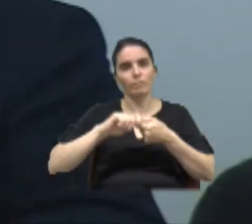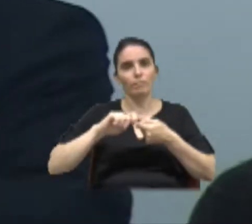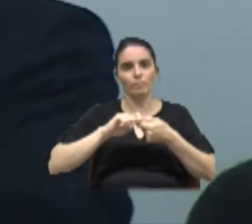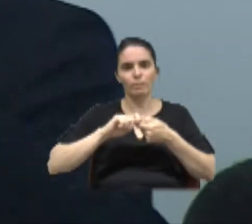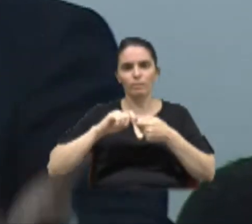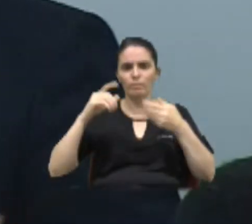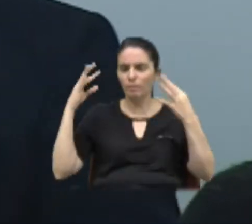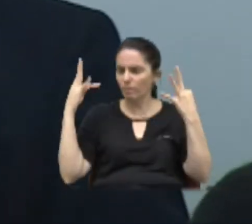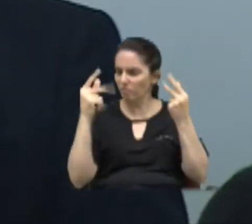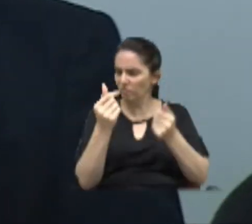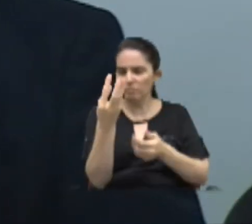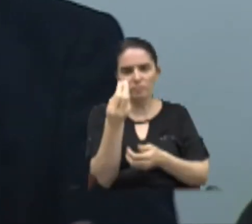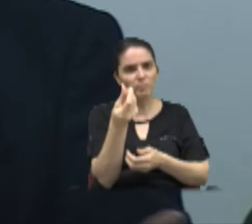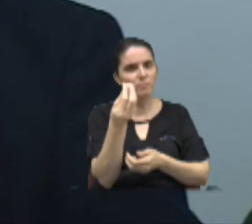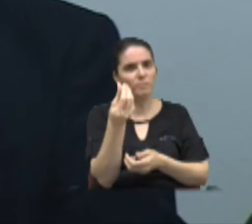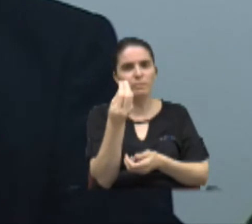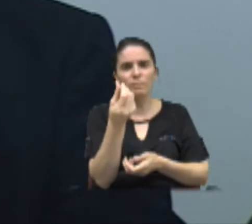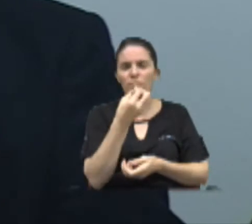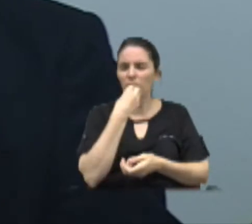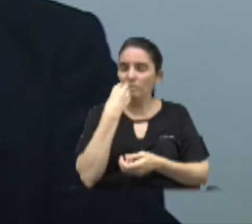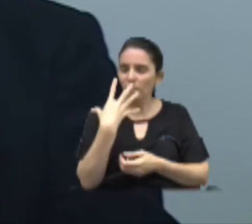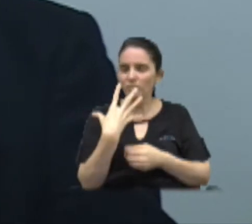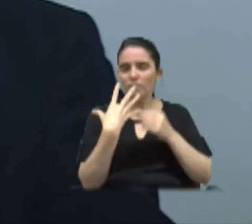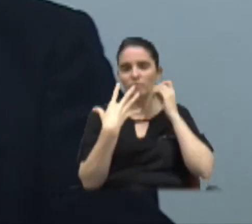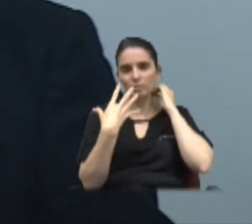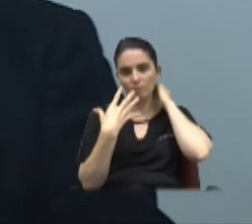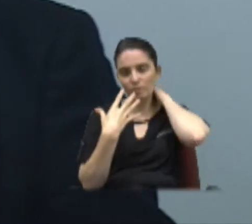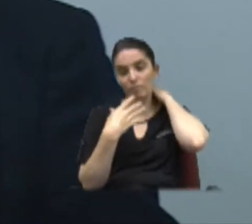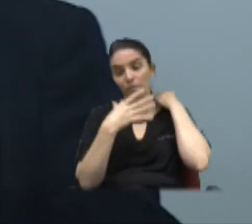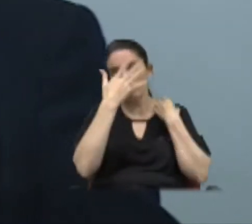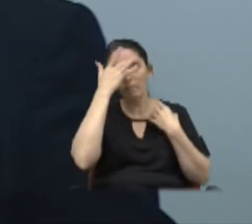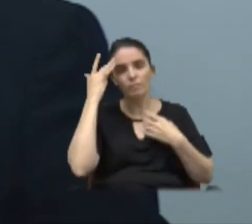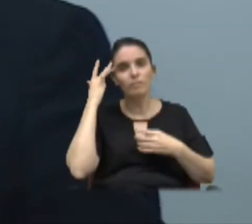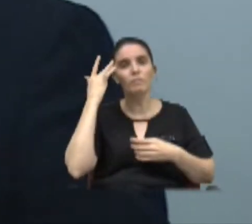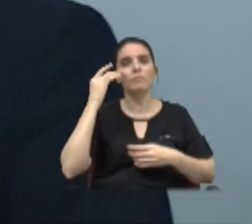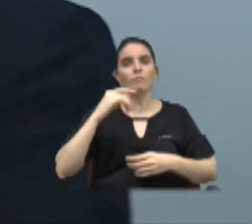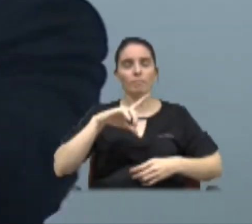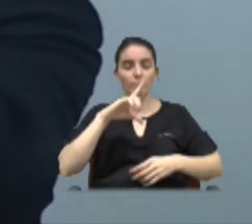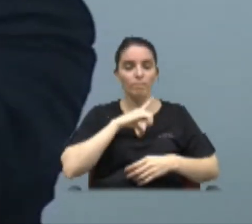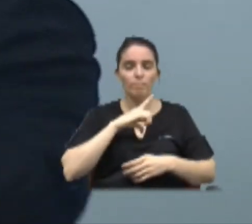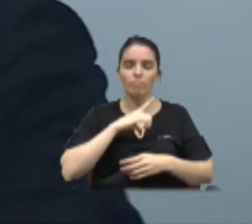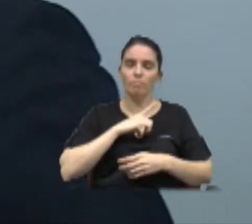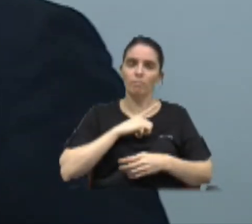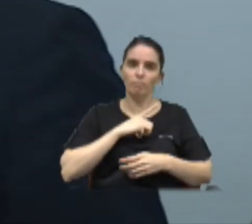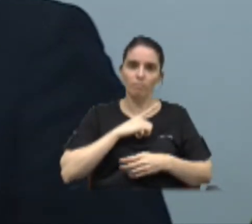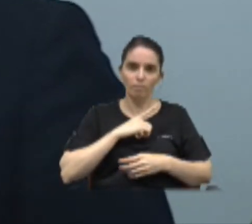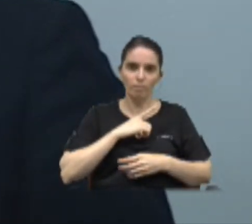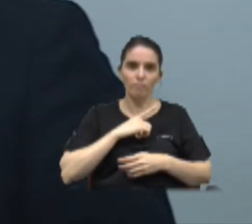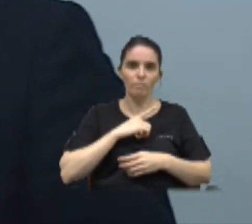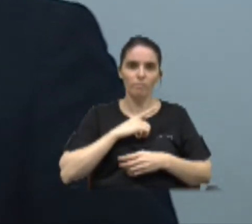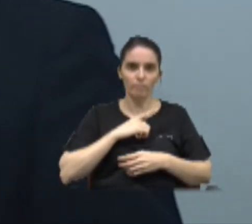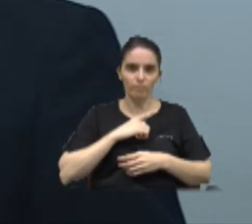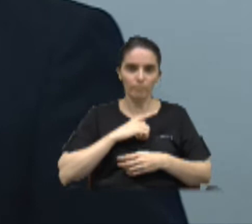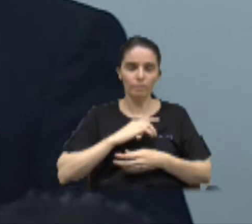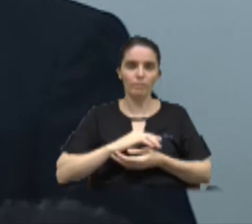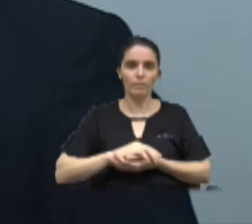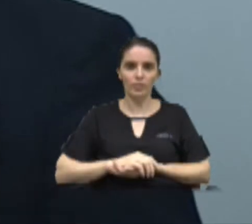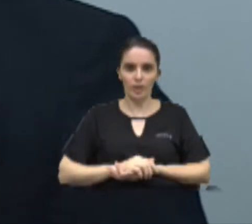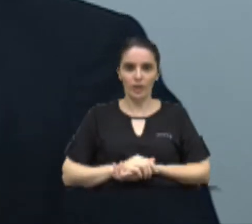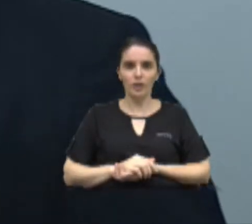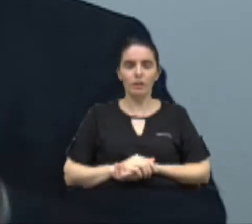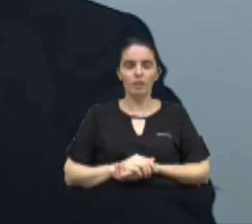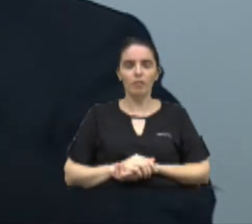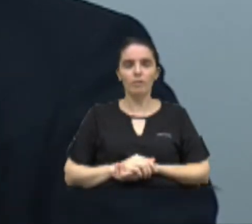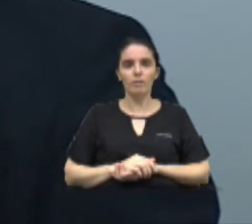adjetivos, qualidades que a pessoa puder dar, foi para aquele